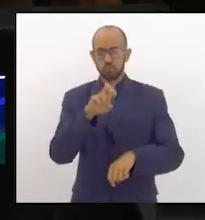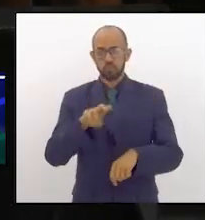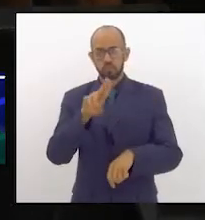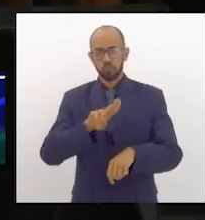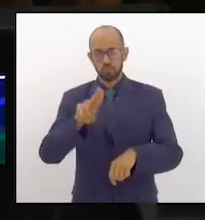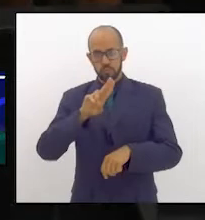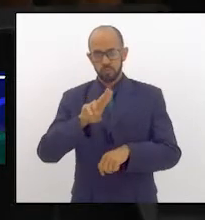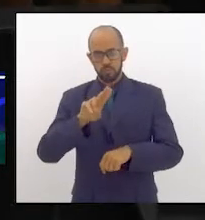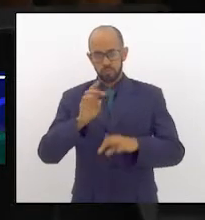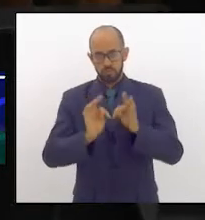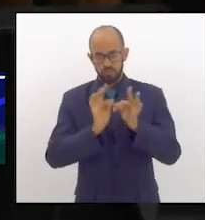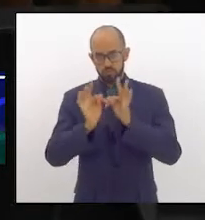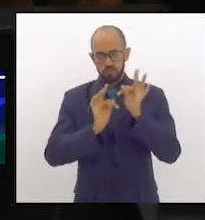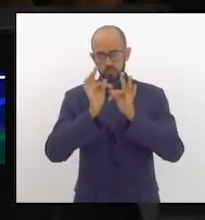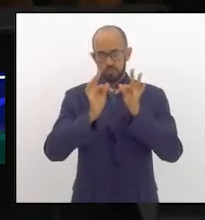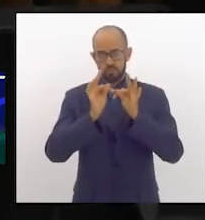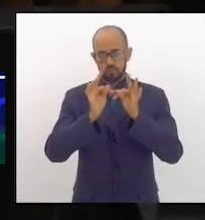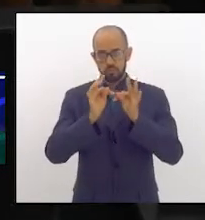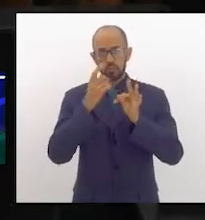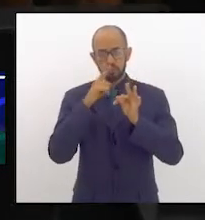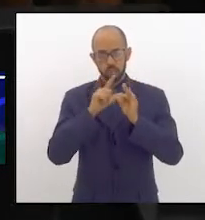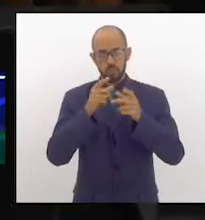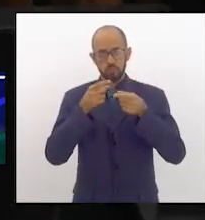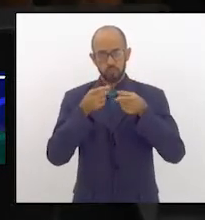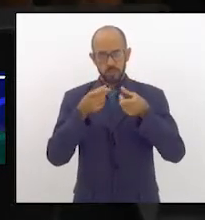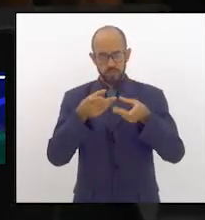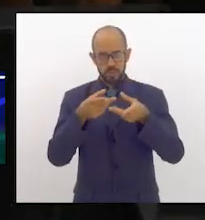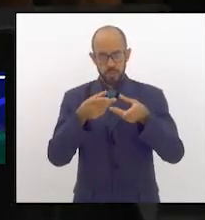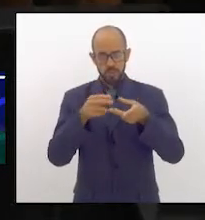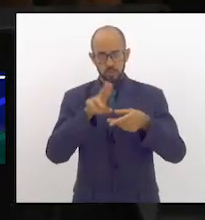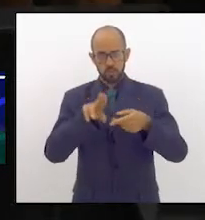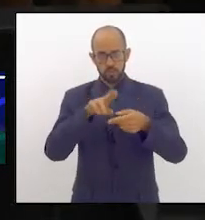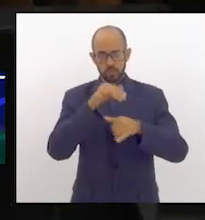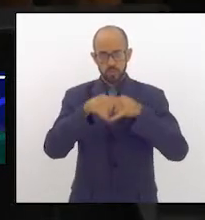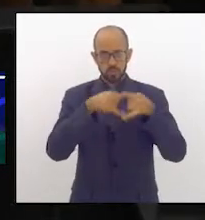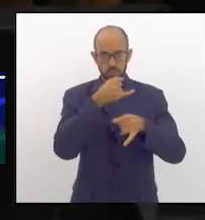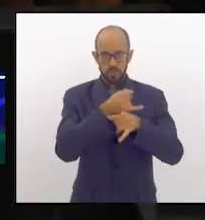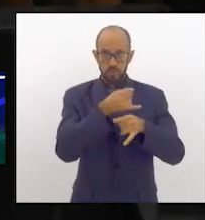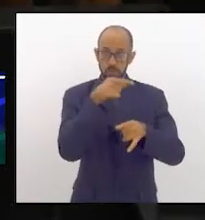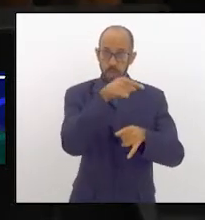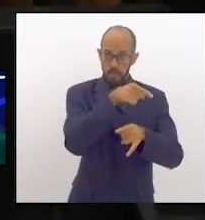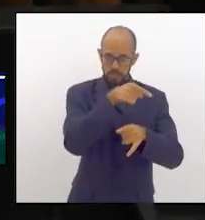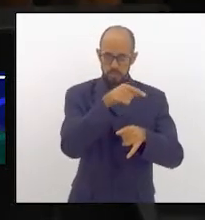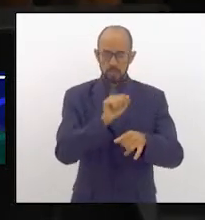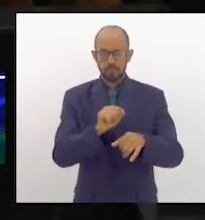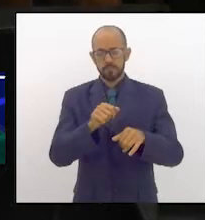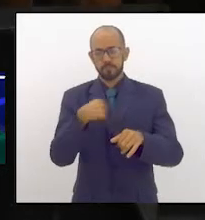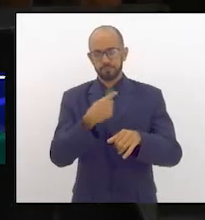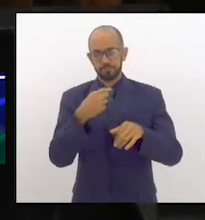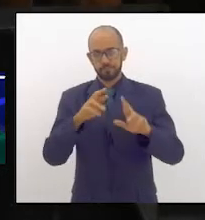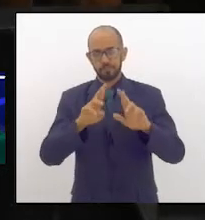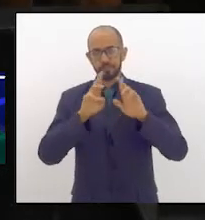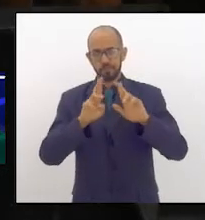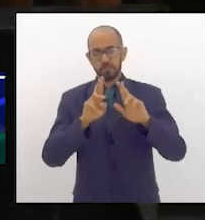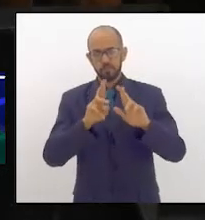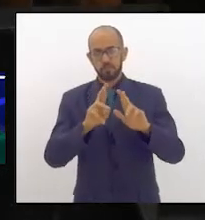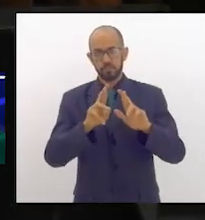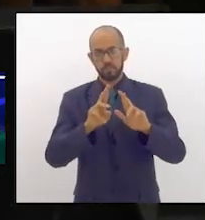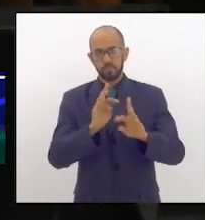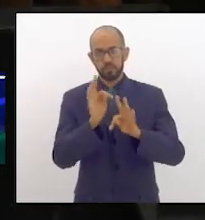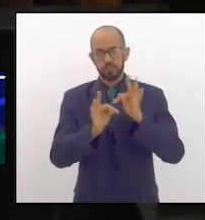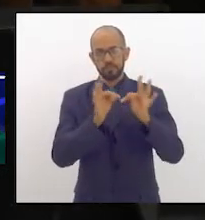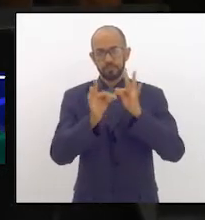essa tecnologia e comercializar por ela então a gente tem esperança que a tecnologia 5g